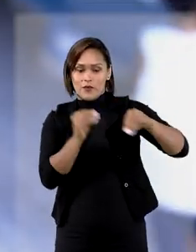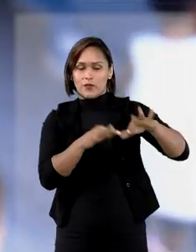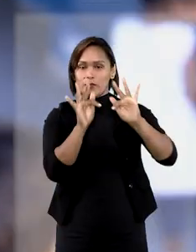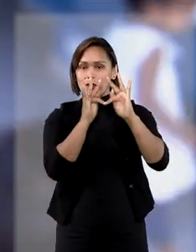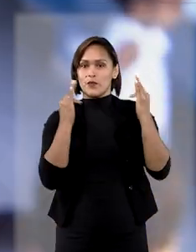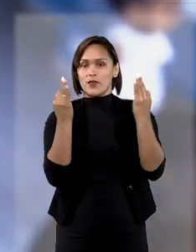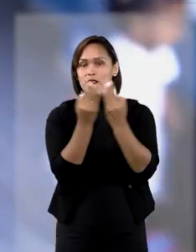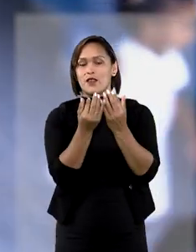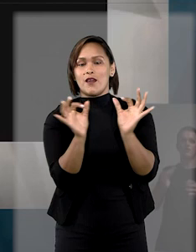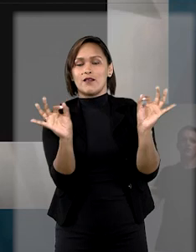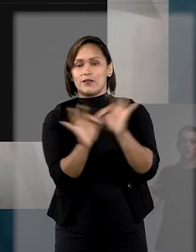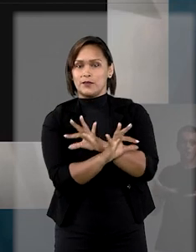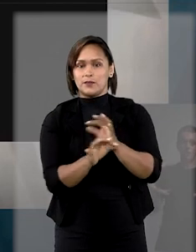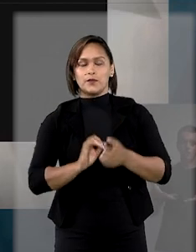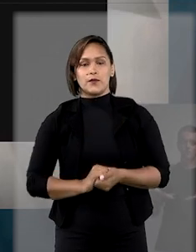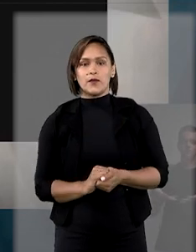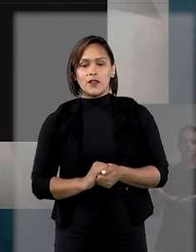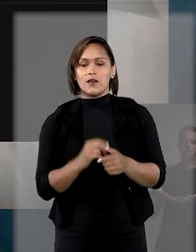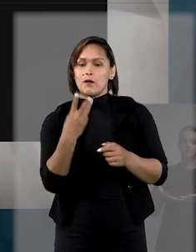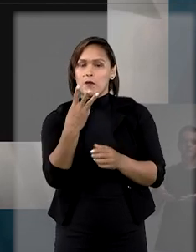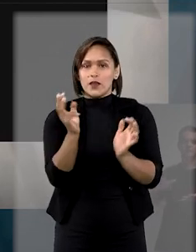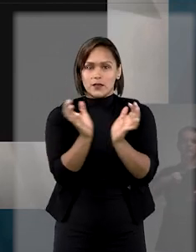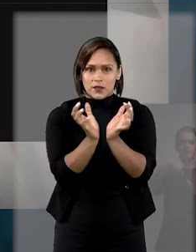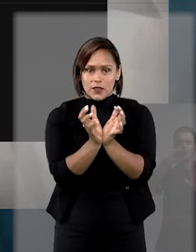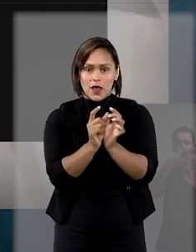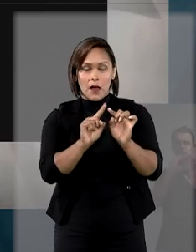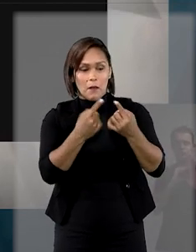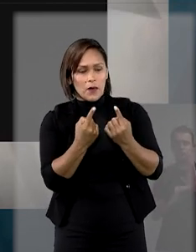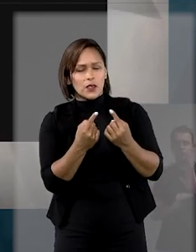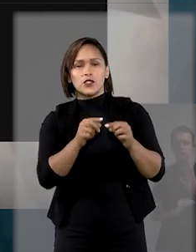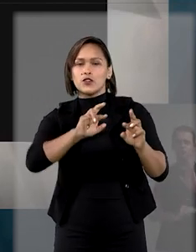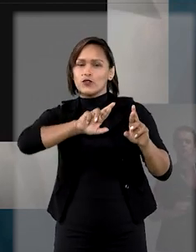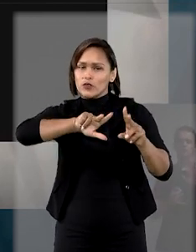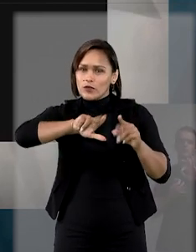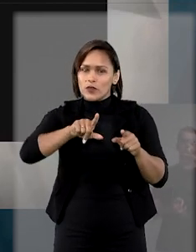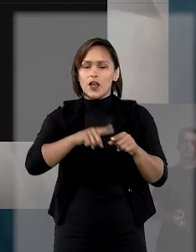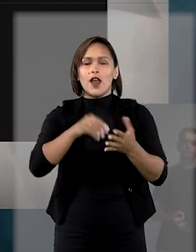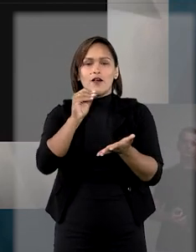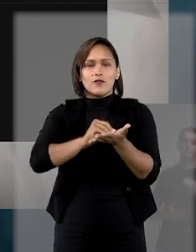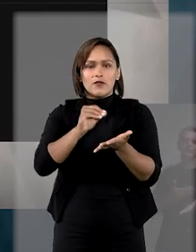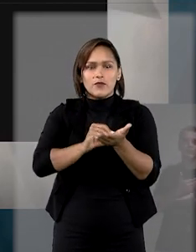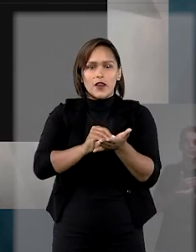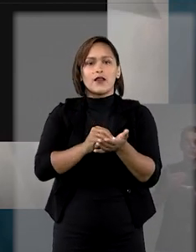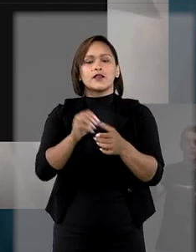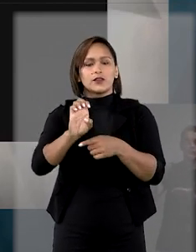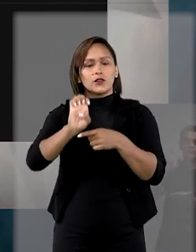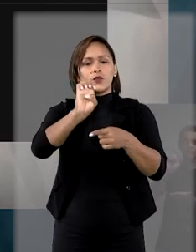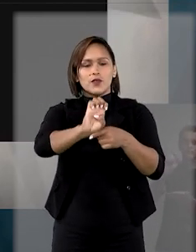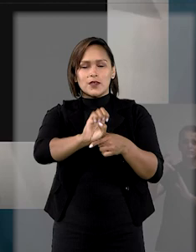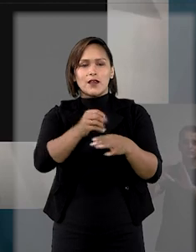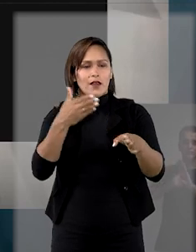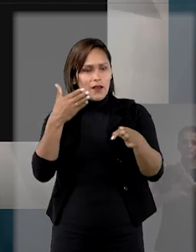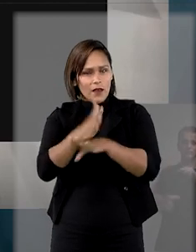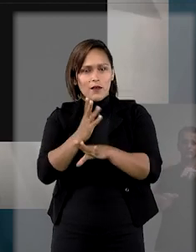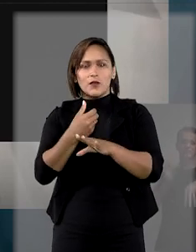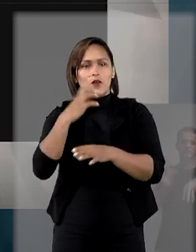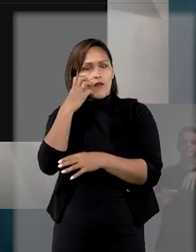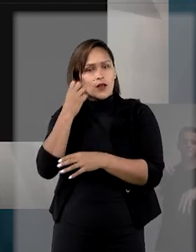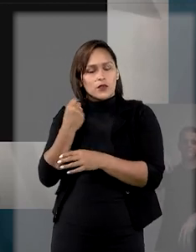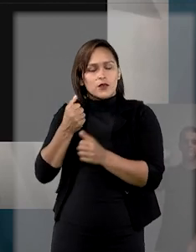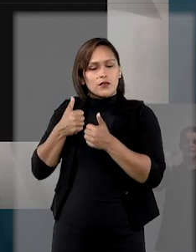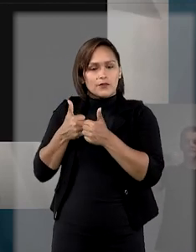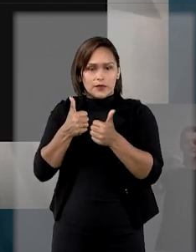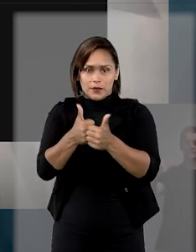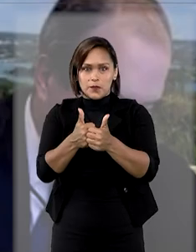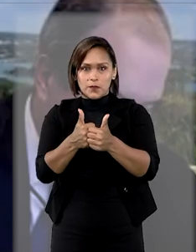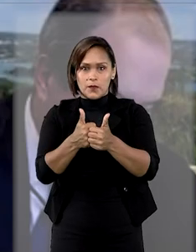destituição do poder familiar. Para a terceira turma, apesar de não se descartar a falha do Estado no processo de concessão e